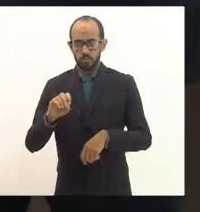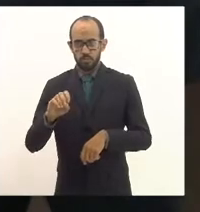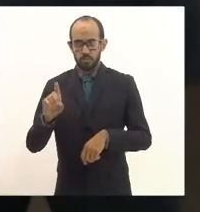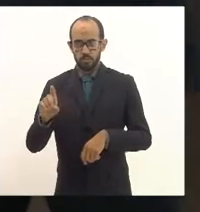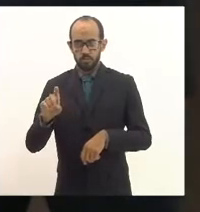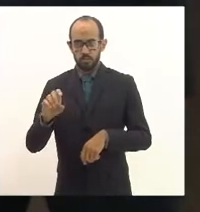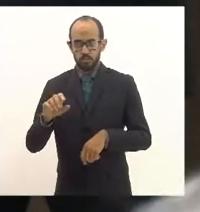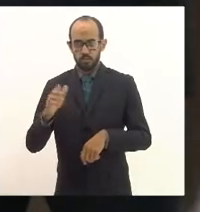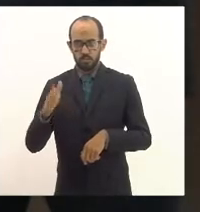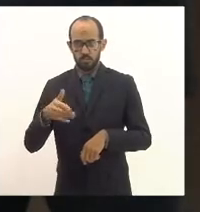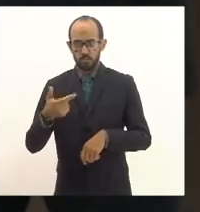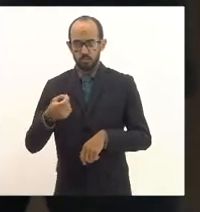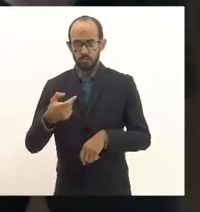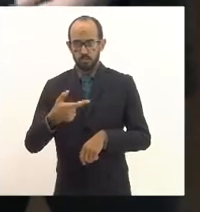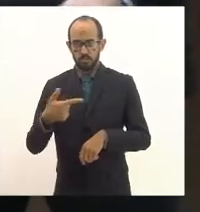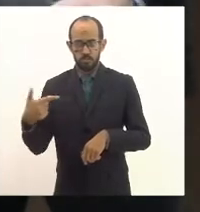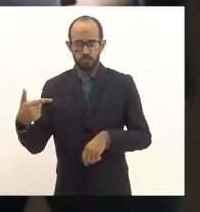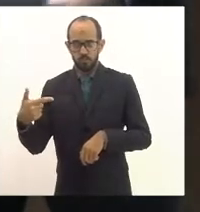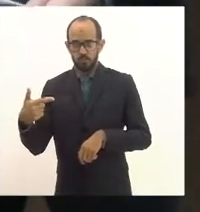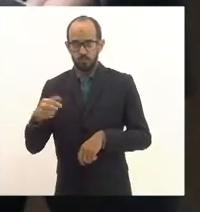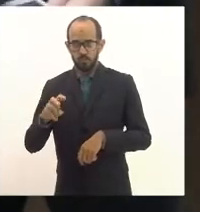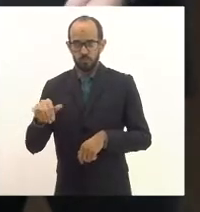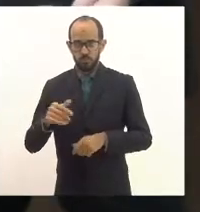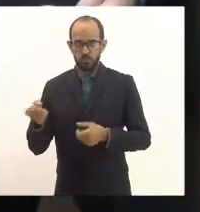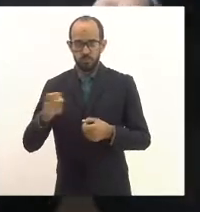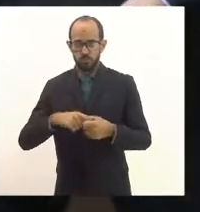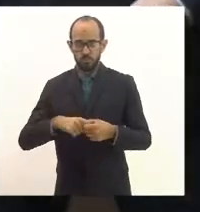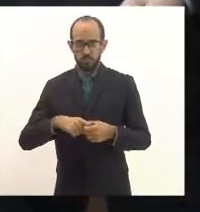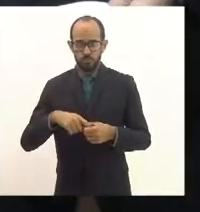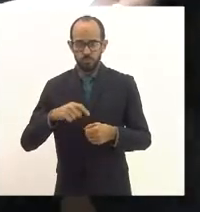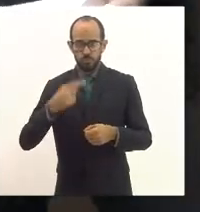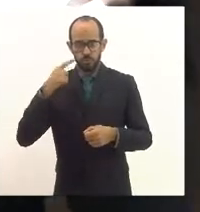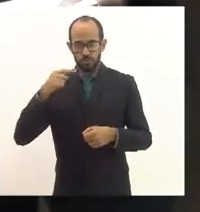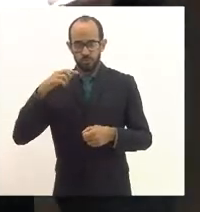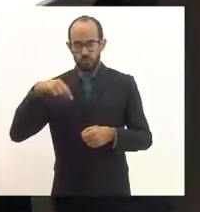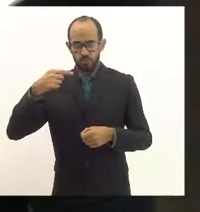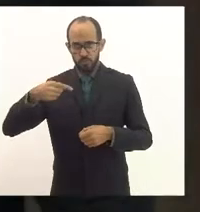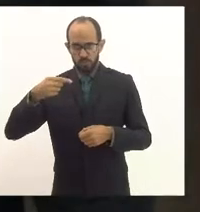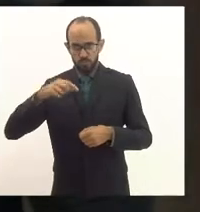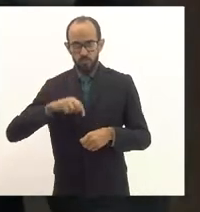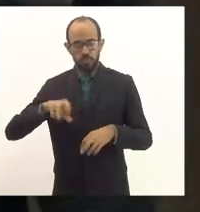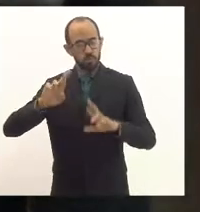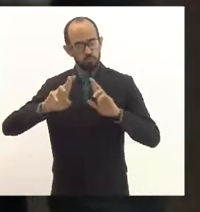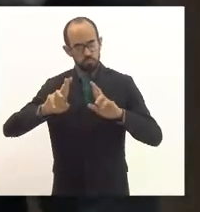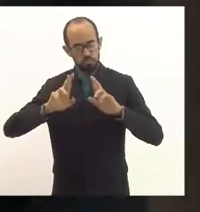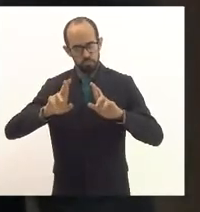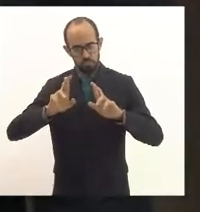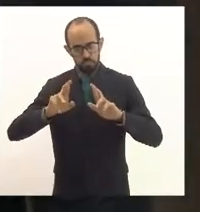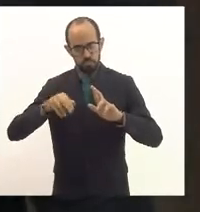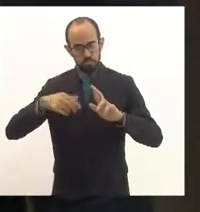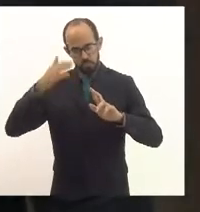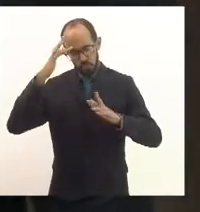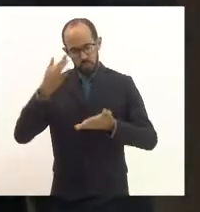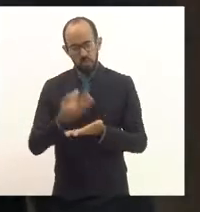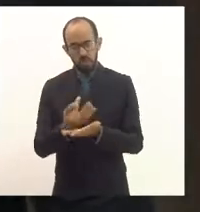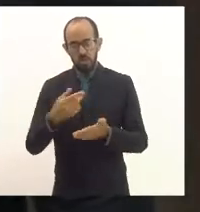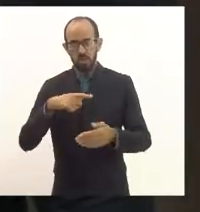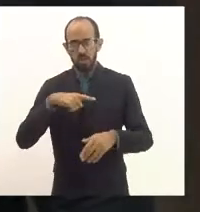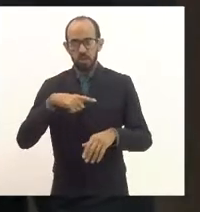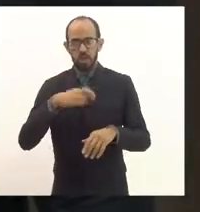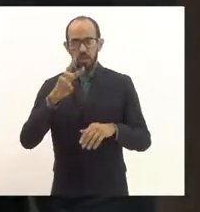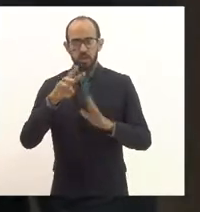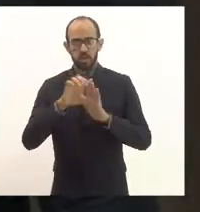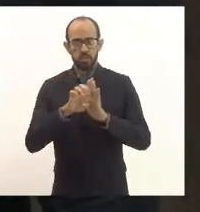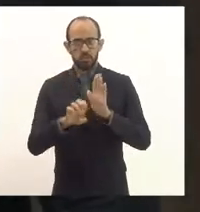5801/2022, que vai voltar semana que vem, eu tenho certeza que vai voltar, recebeu 3 emendas